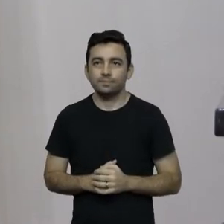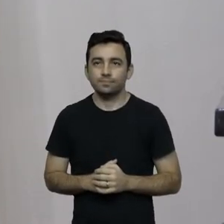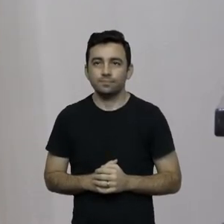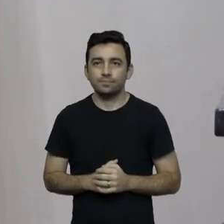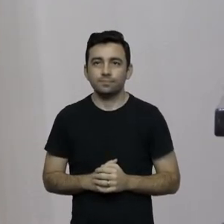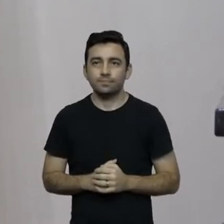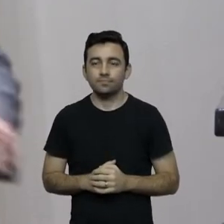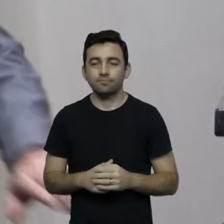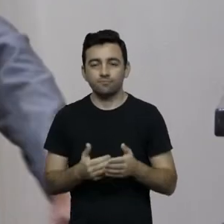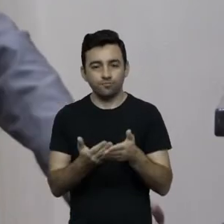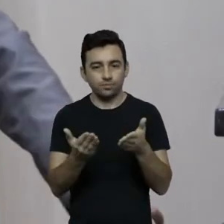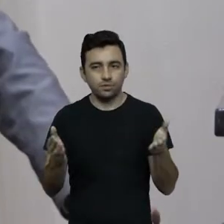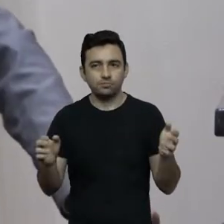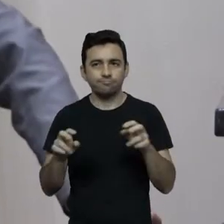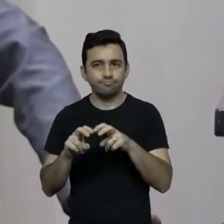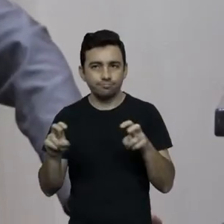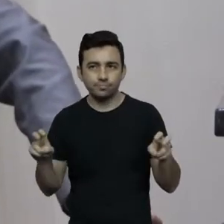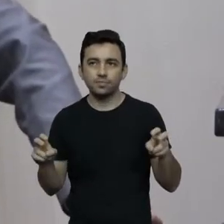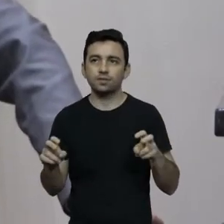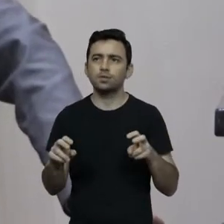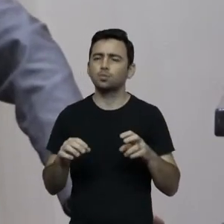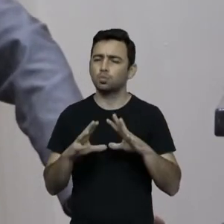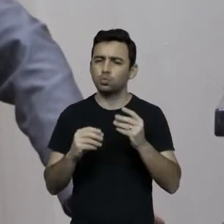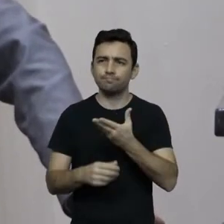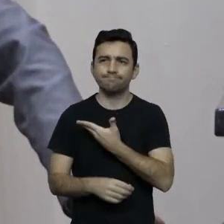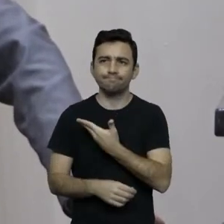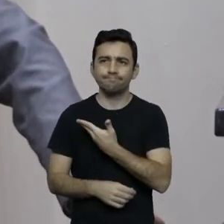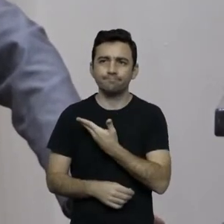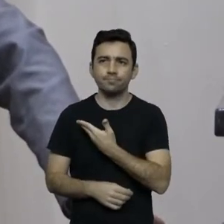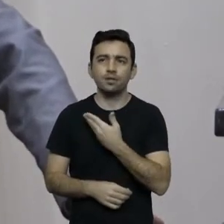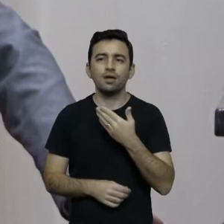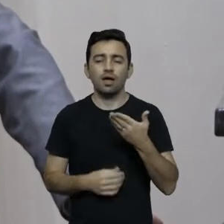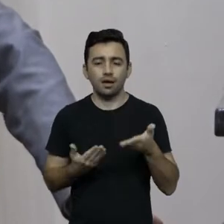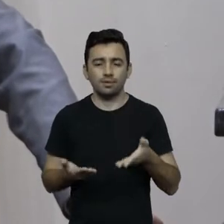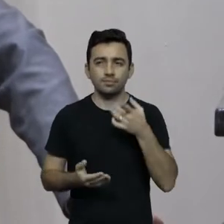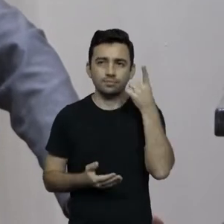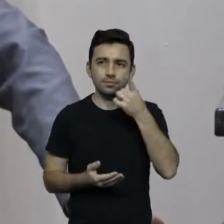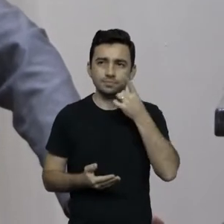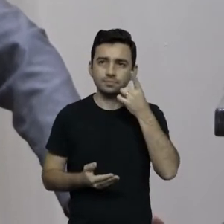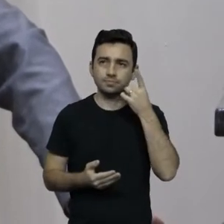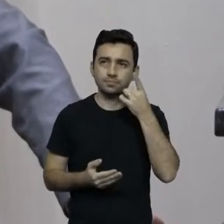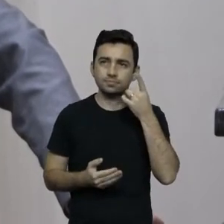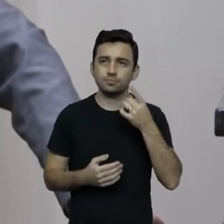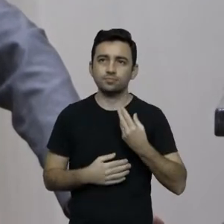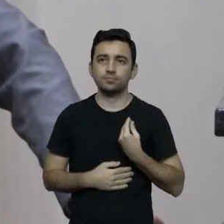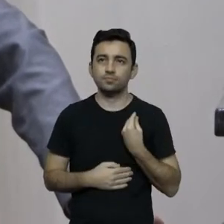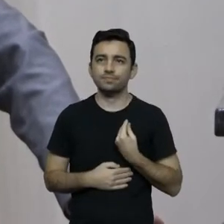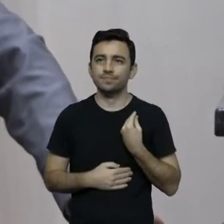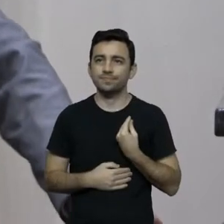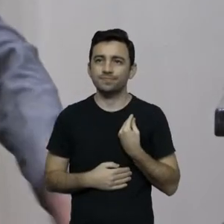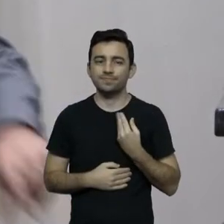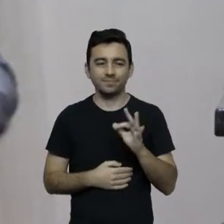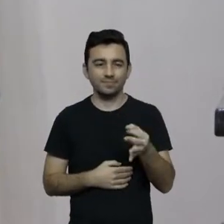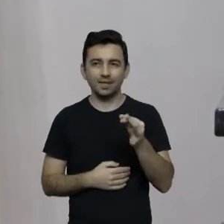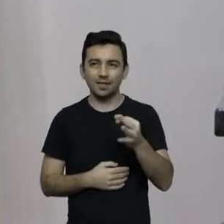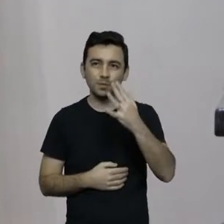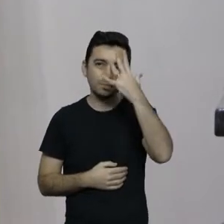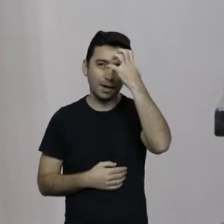membros da mesa senhores colegas deputados computador Ismael